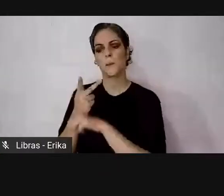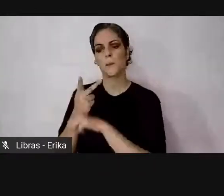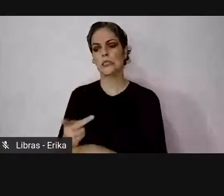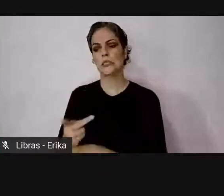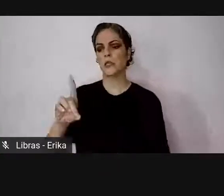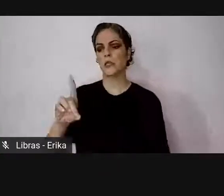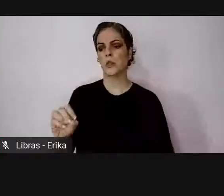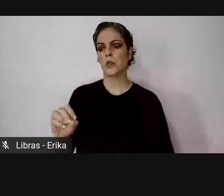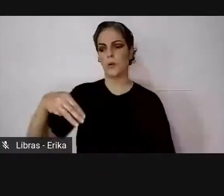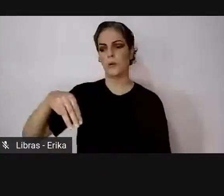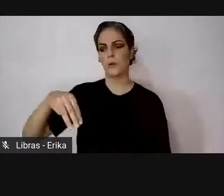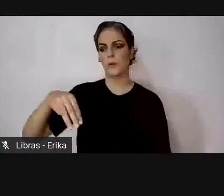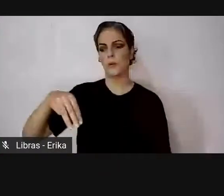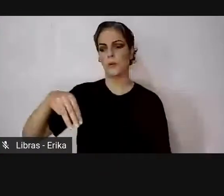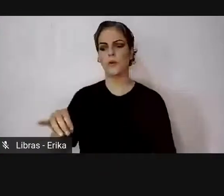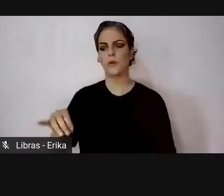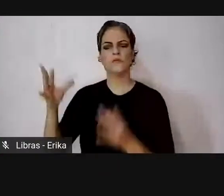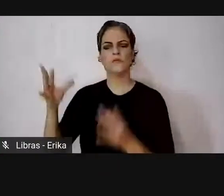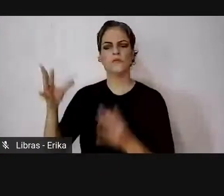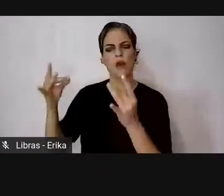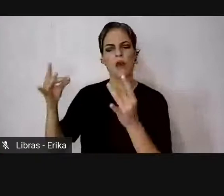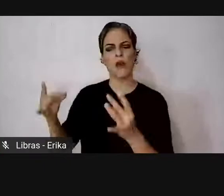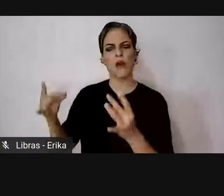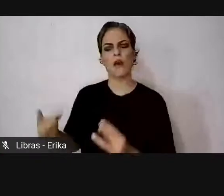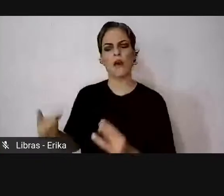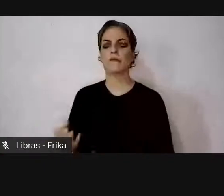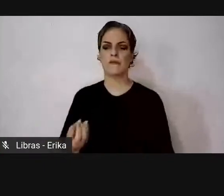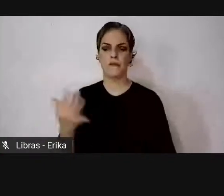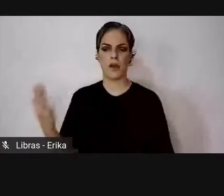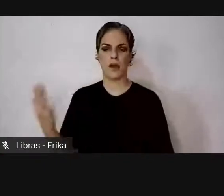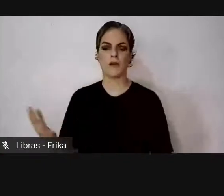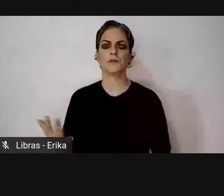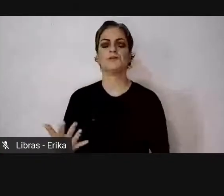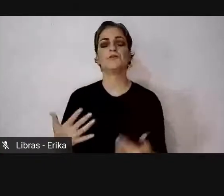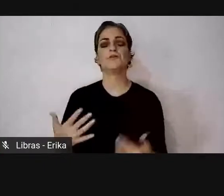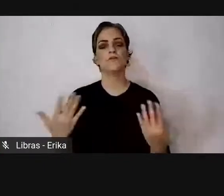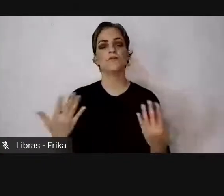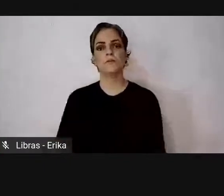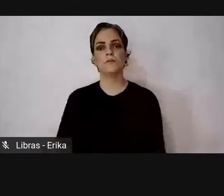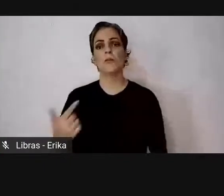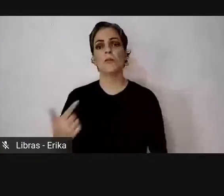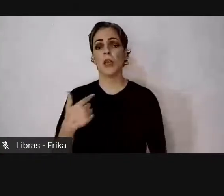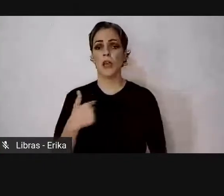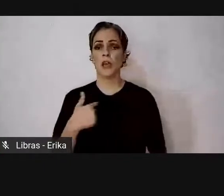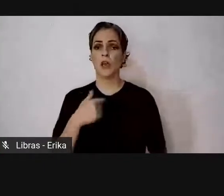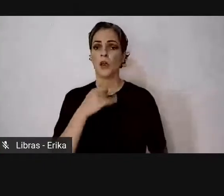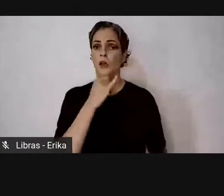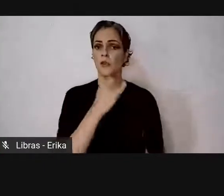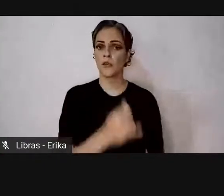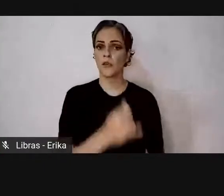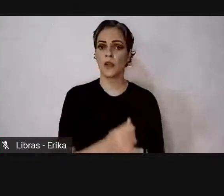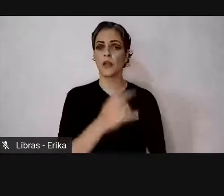eu cheguei a conversar, mencionei isso para o Fabiano, que eu estava trabalhando, o Fabiano foi meu orientador, né?